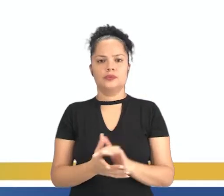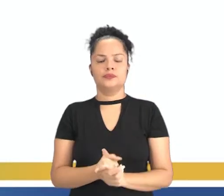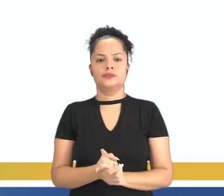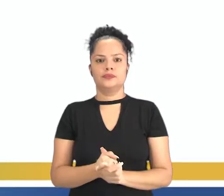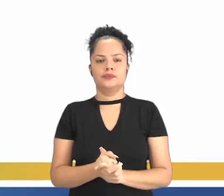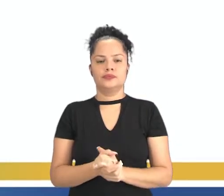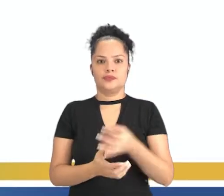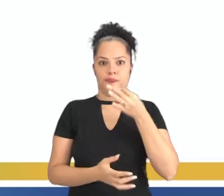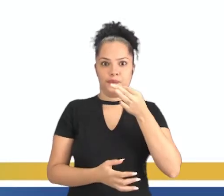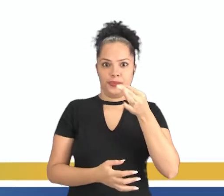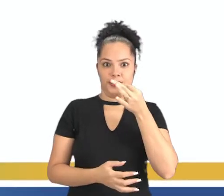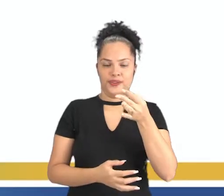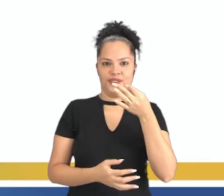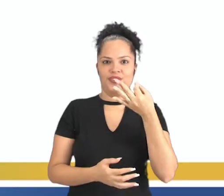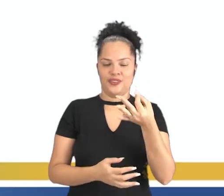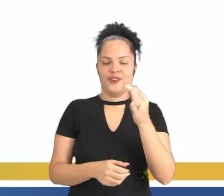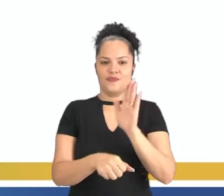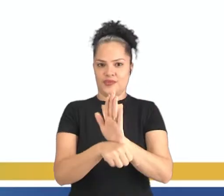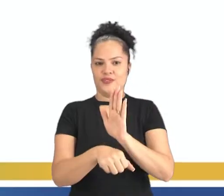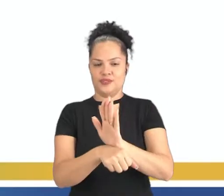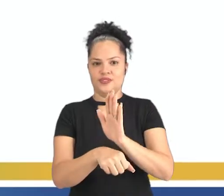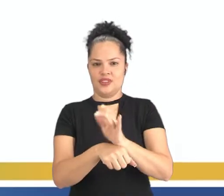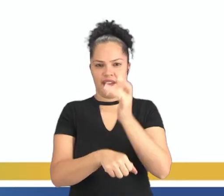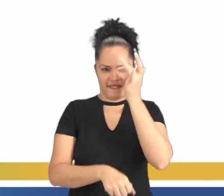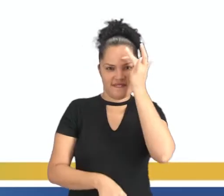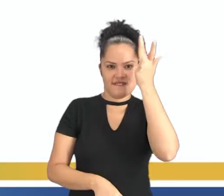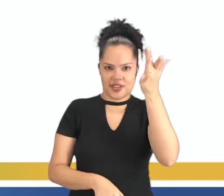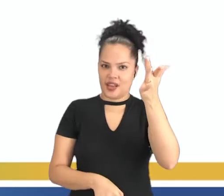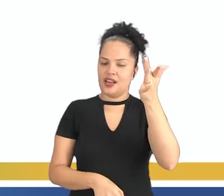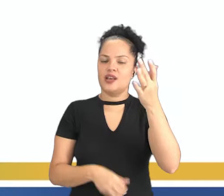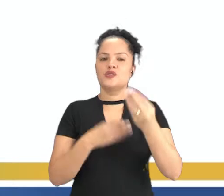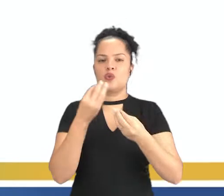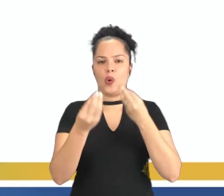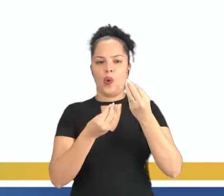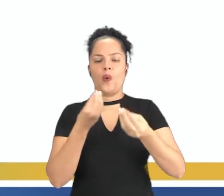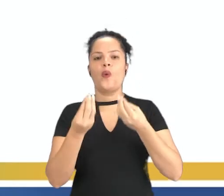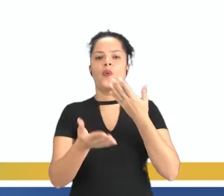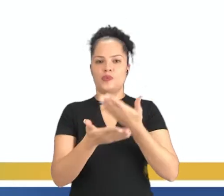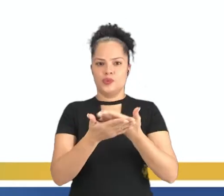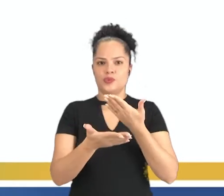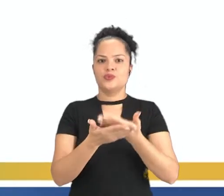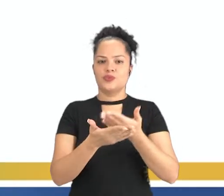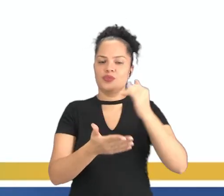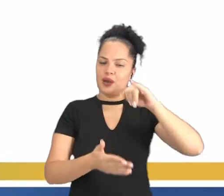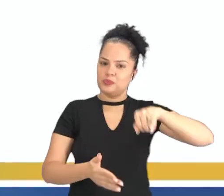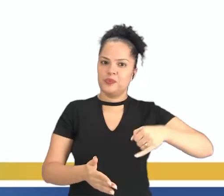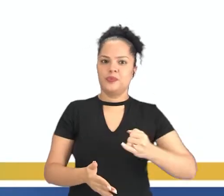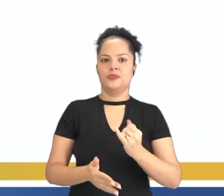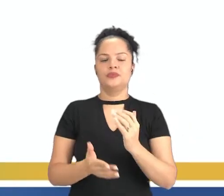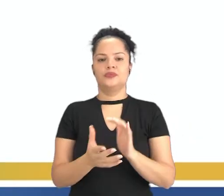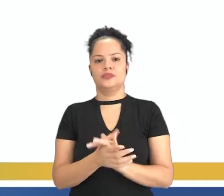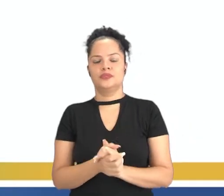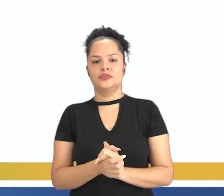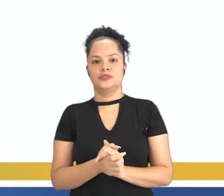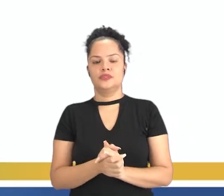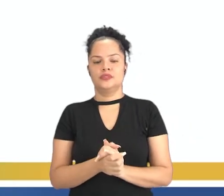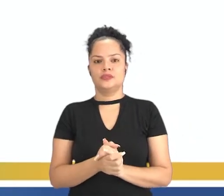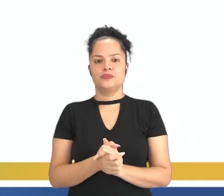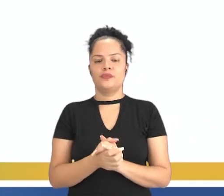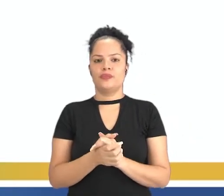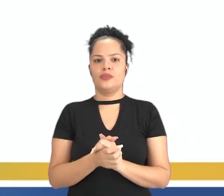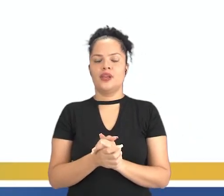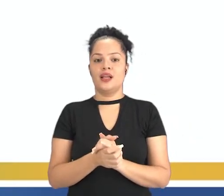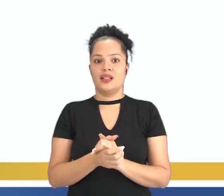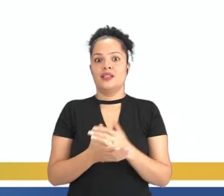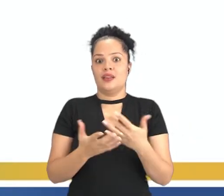Uma boa sugestão, nós vamos ver agora, que vai facilitar muito o teu estudo e pode ser muito mais produtivo. Então, que tal